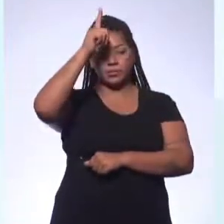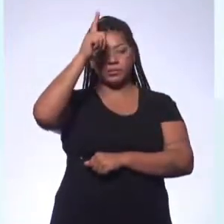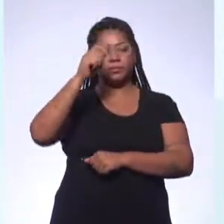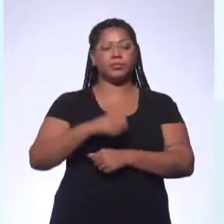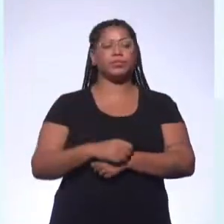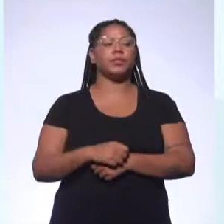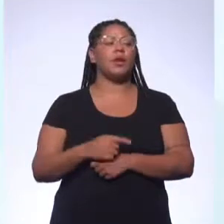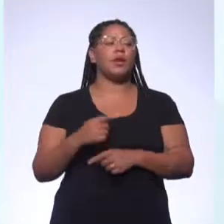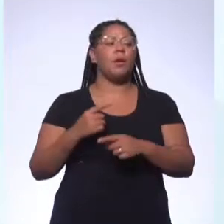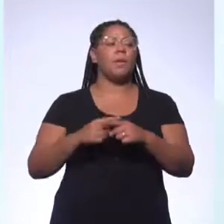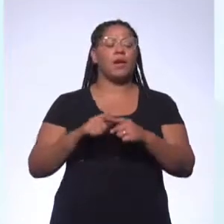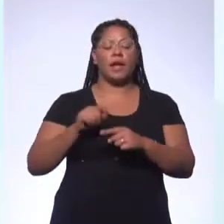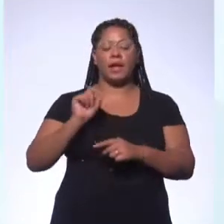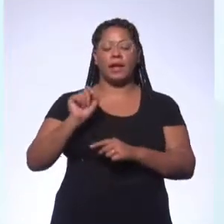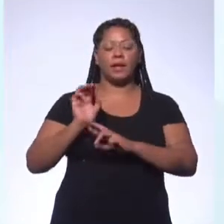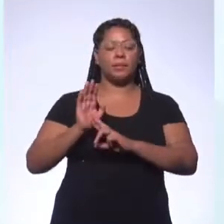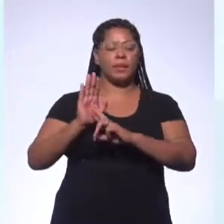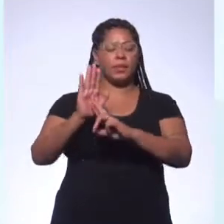ela representa